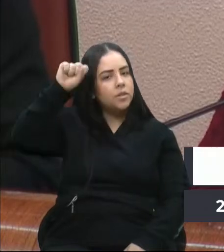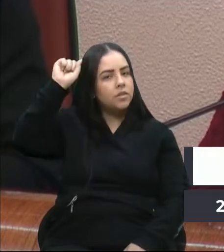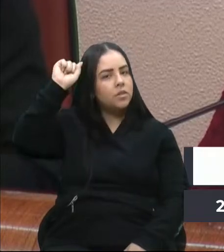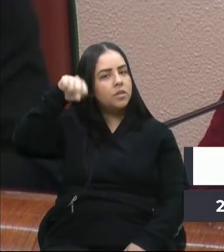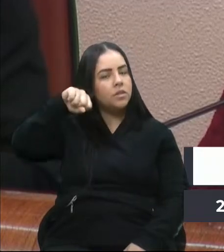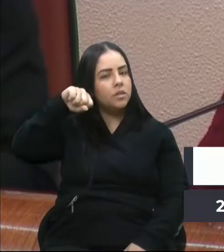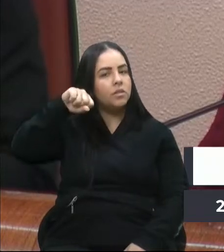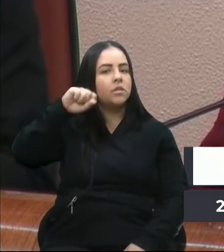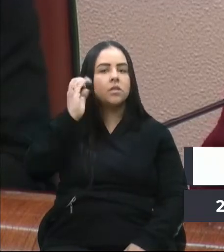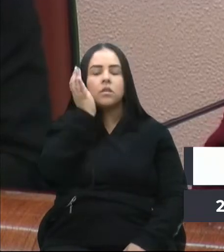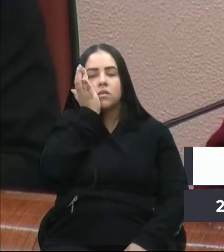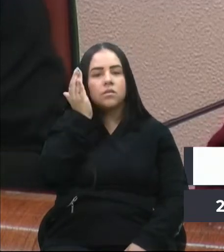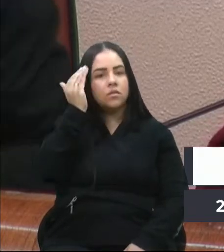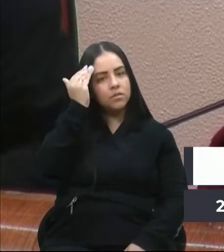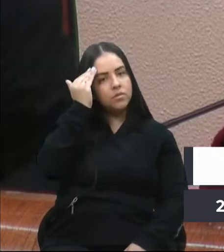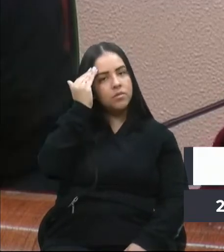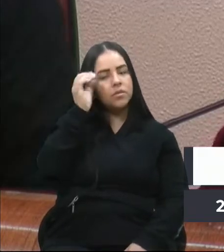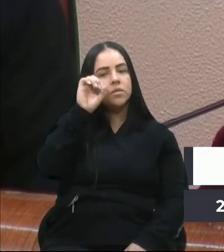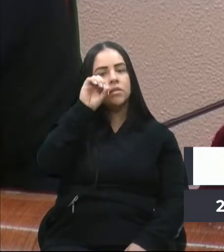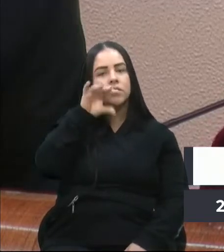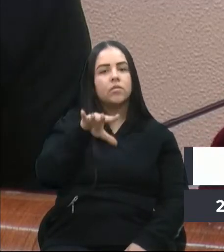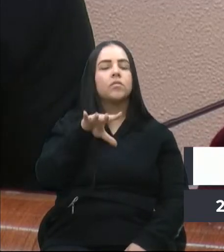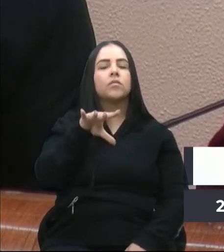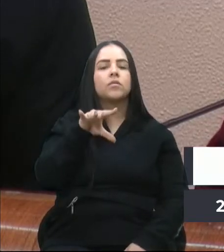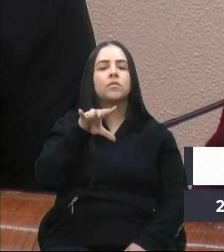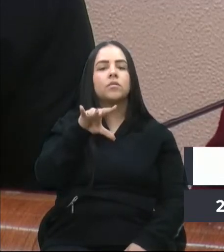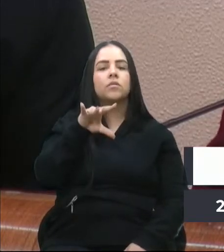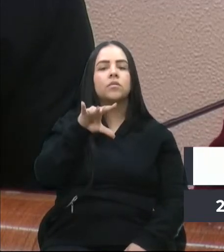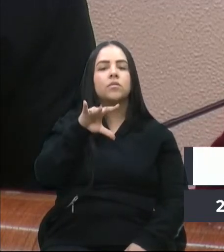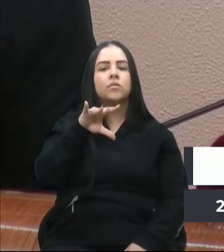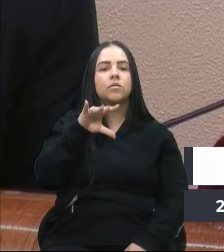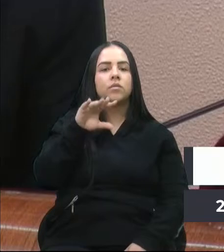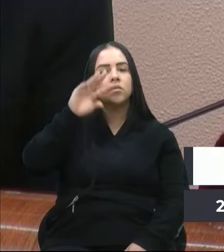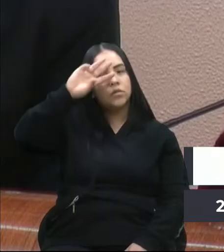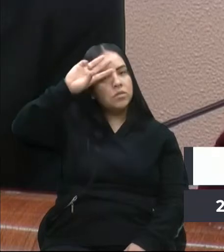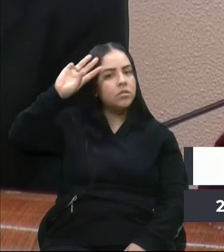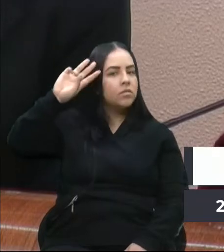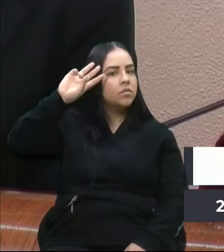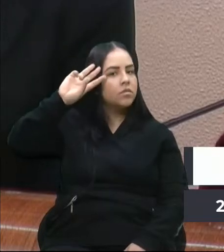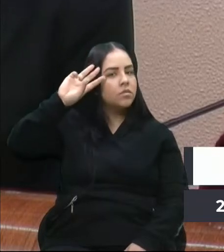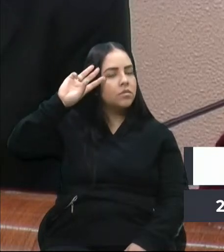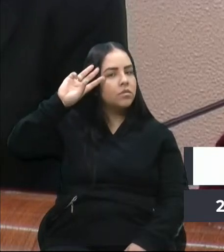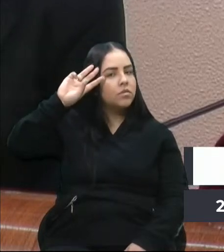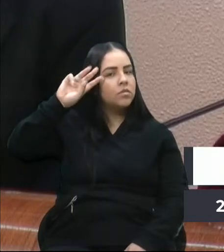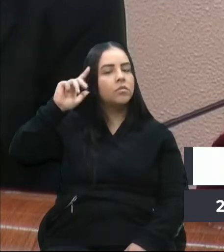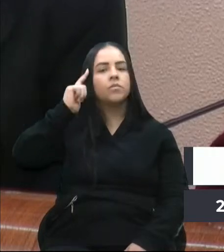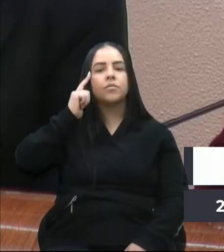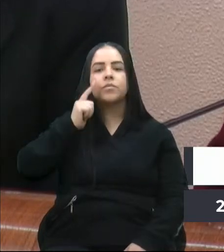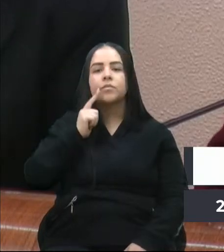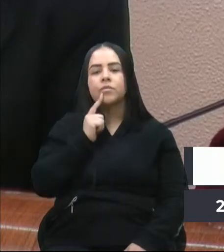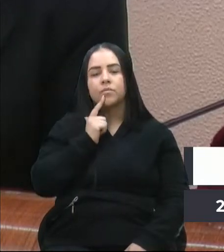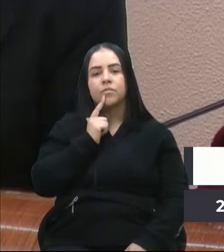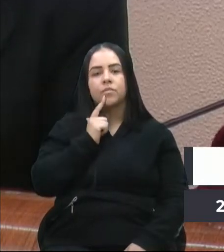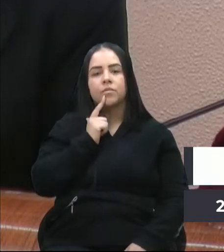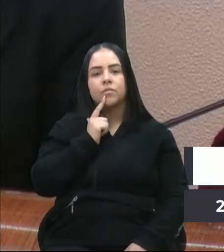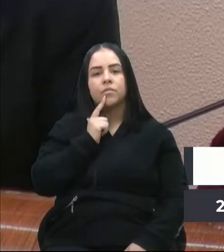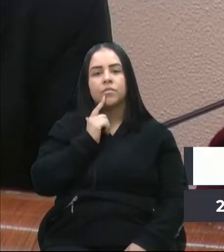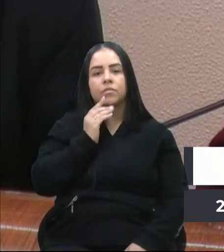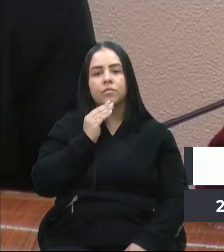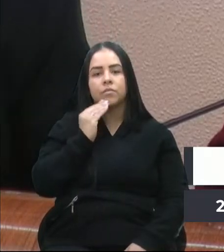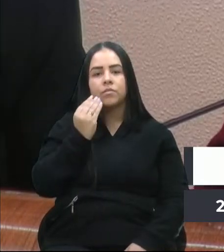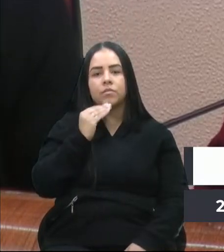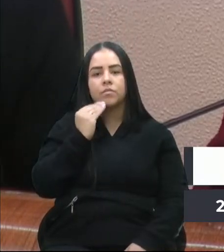Felipe Gremelmaier, vereador Fiuza, vereador Juliano Valim, vereador Lucas Carinato, vereadora